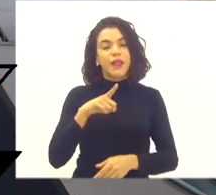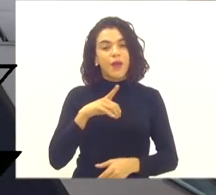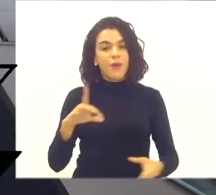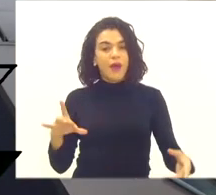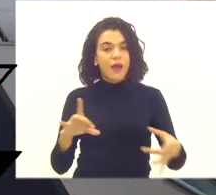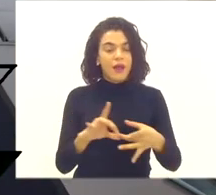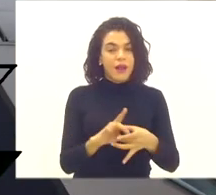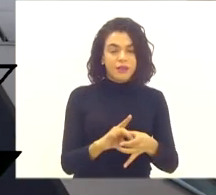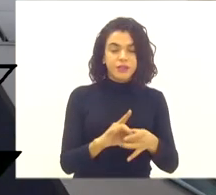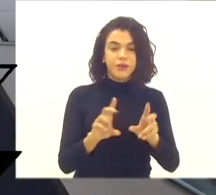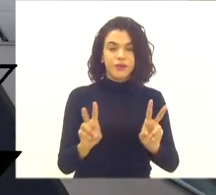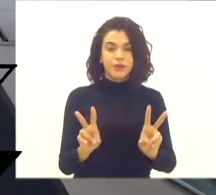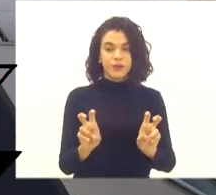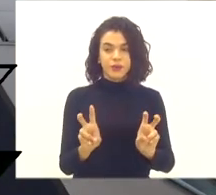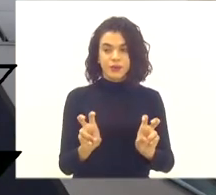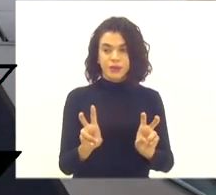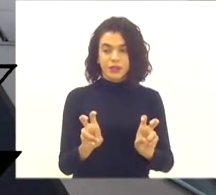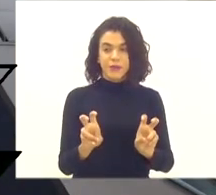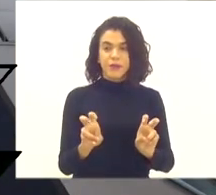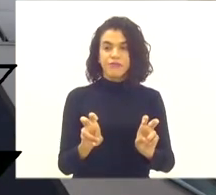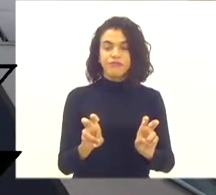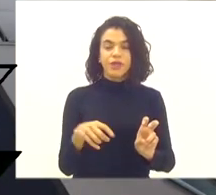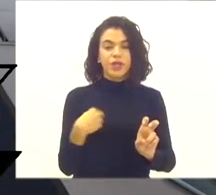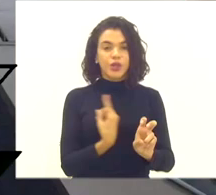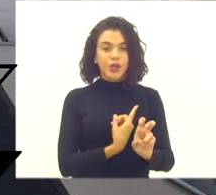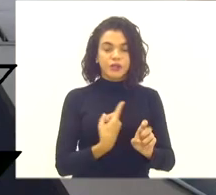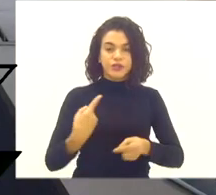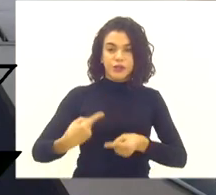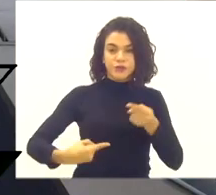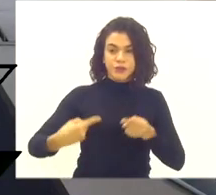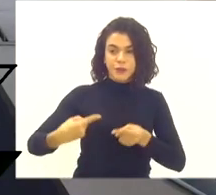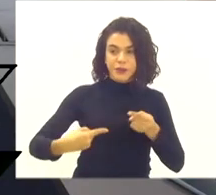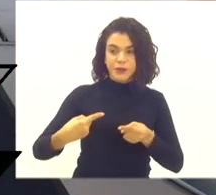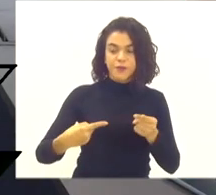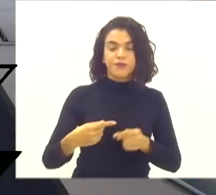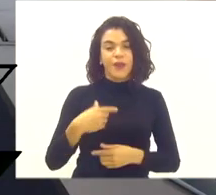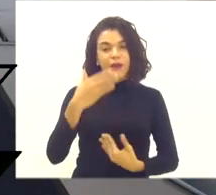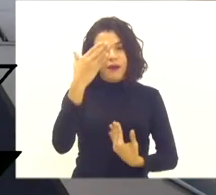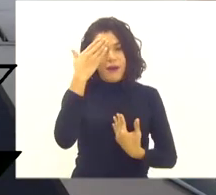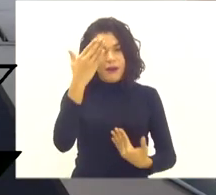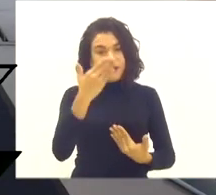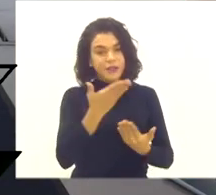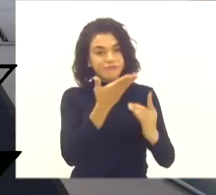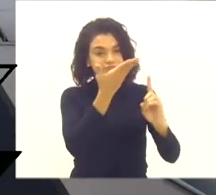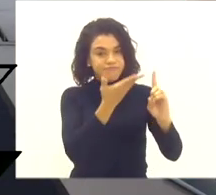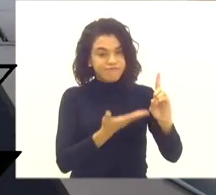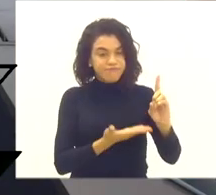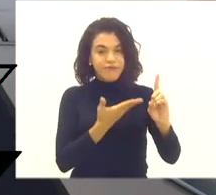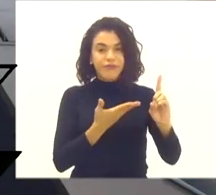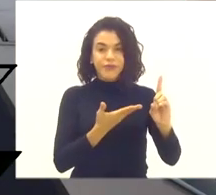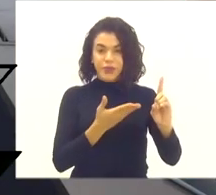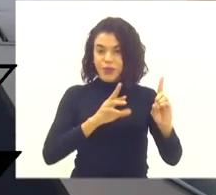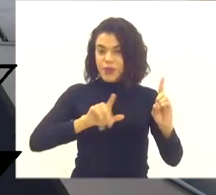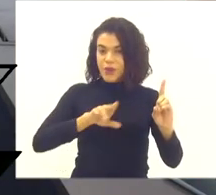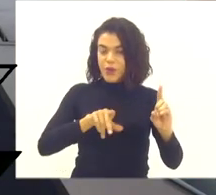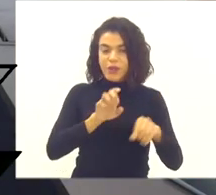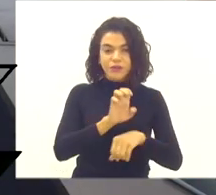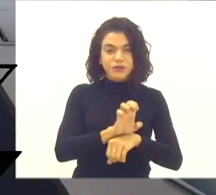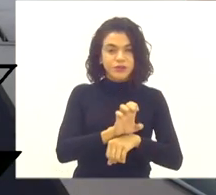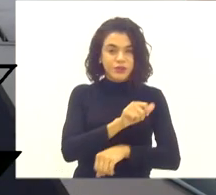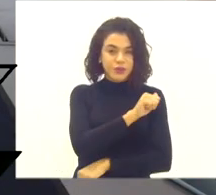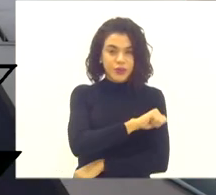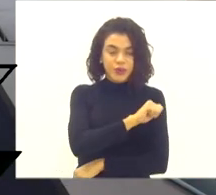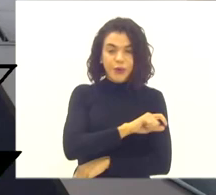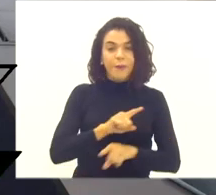relação Direta com o tema que nós estamos recebendo aqui agradecer muitíssimo A senhora sabe que não é do estado do Rio de Janeiro